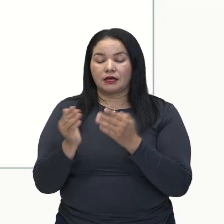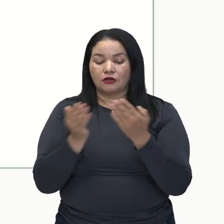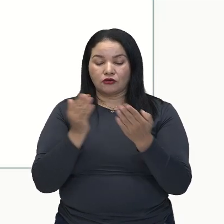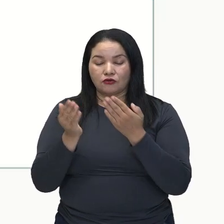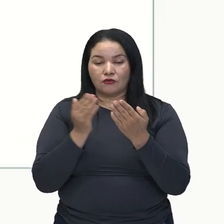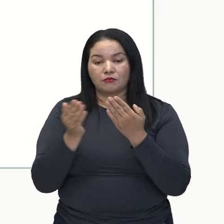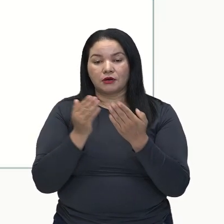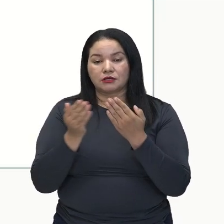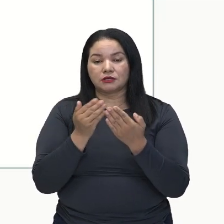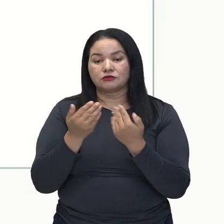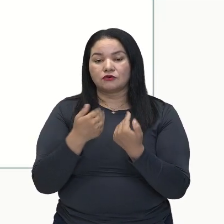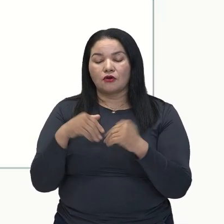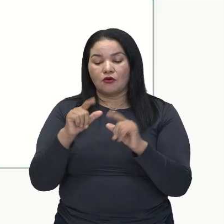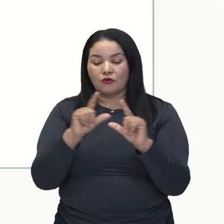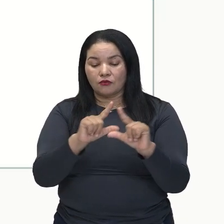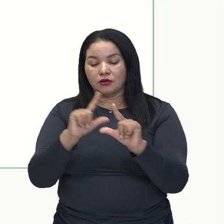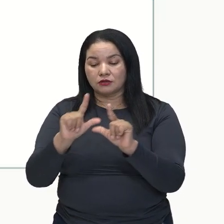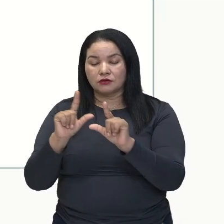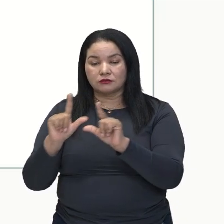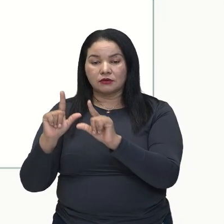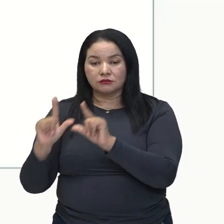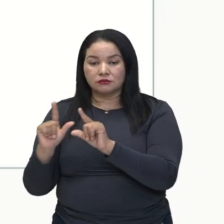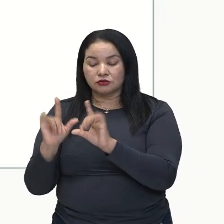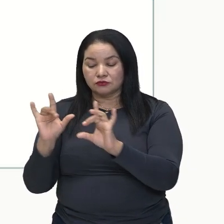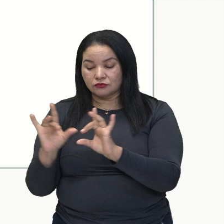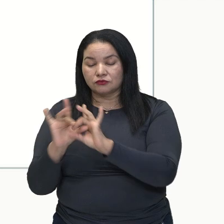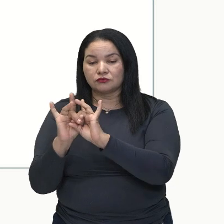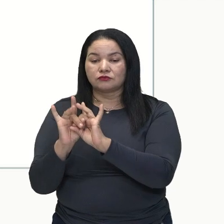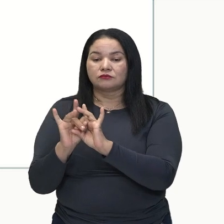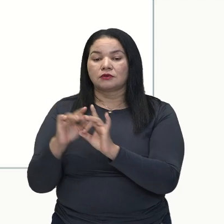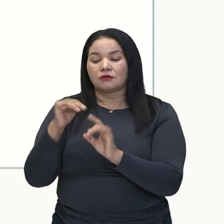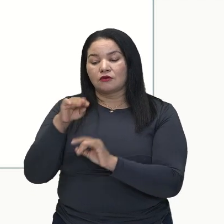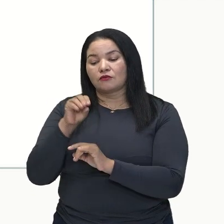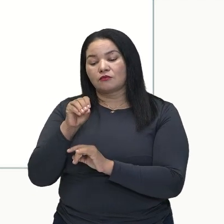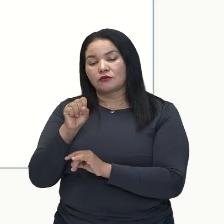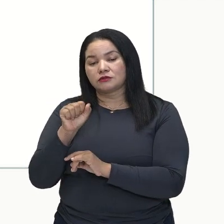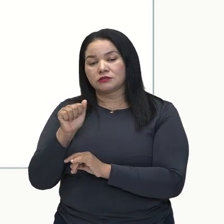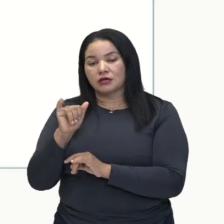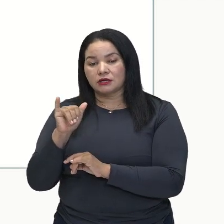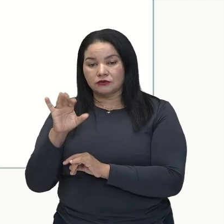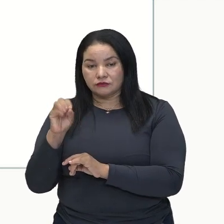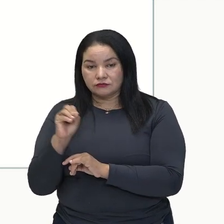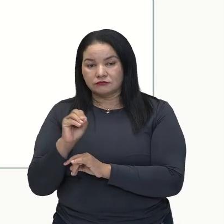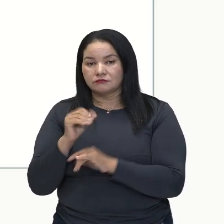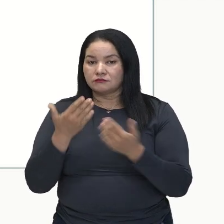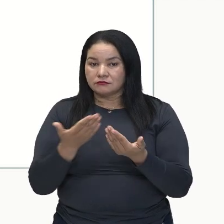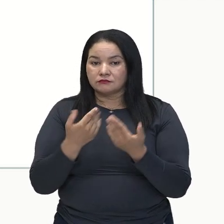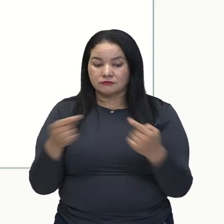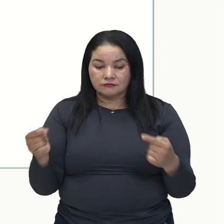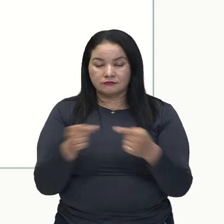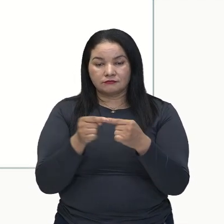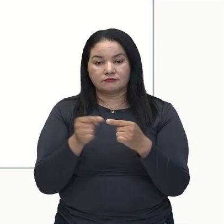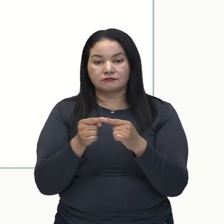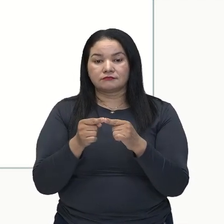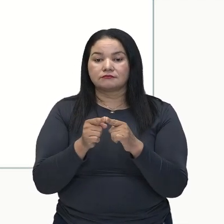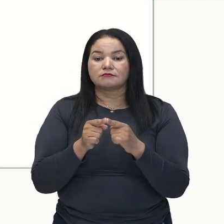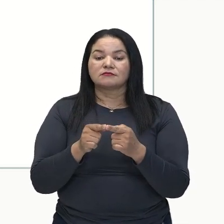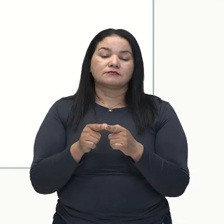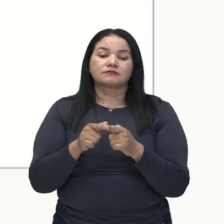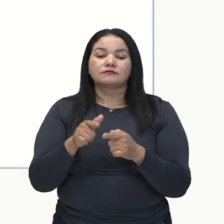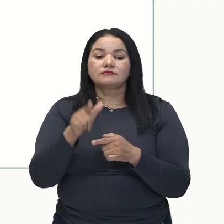um mosaico, perfeito? Então percebam que eu estou tratando sobre um livro, que é Cinzas do Norte. Óbvio que eu